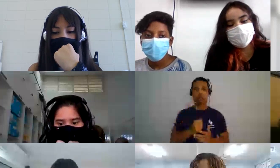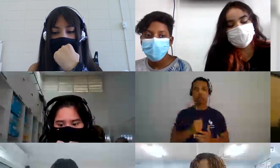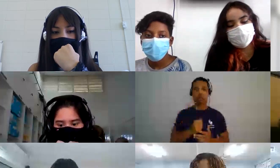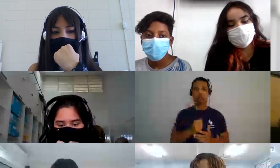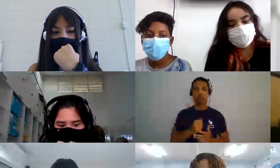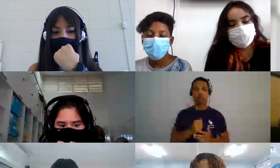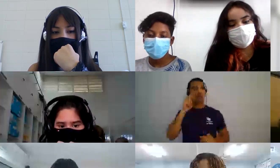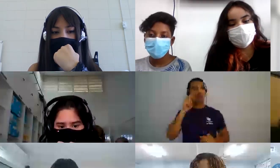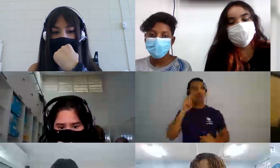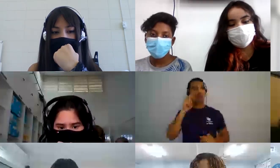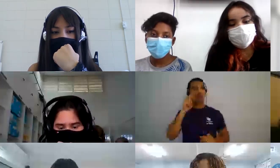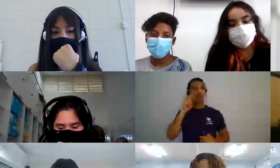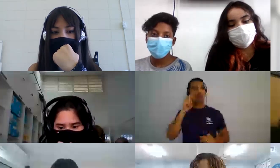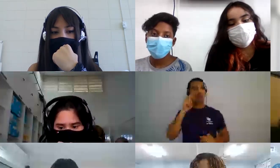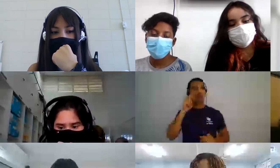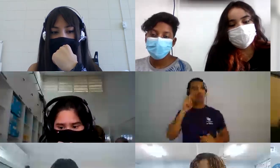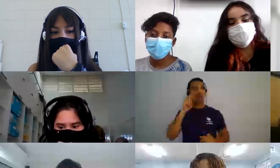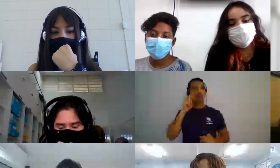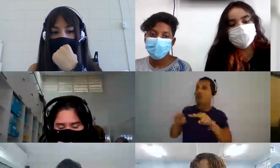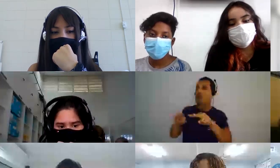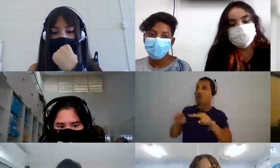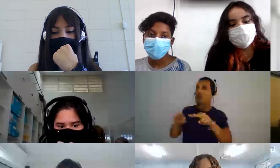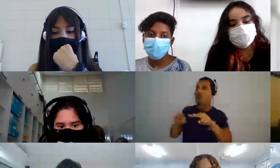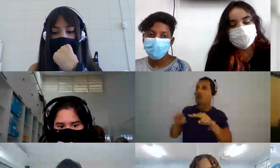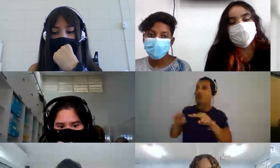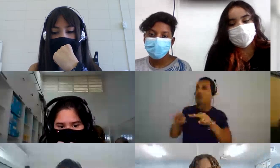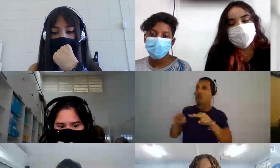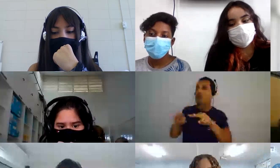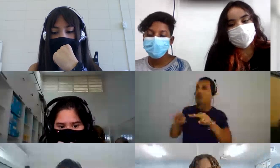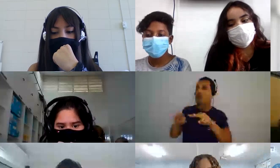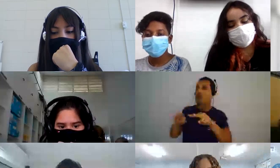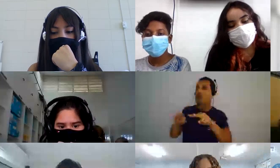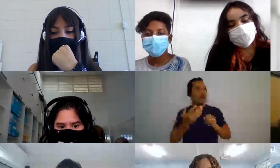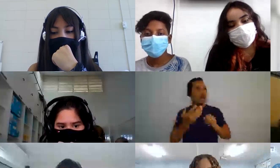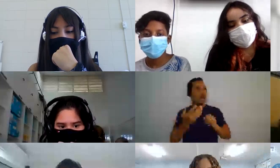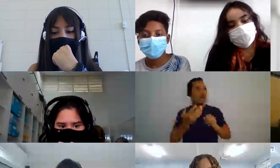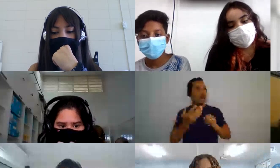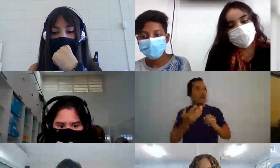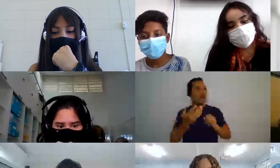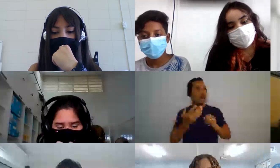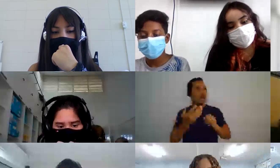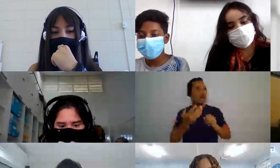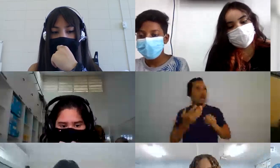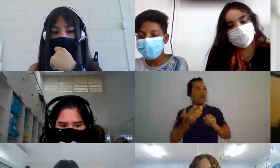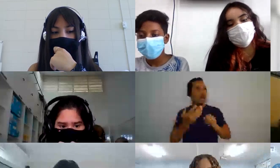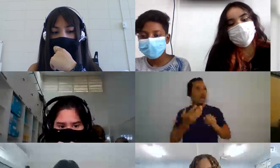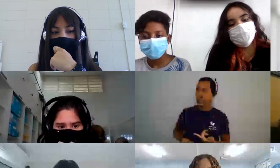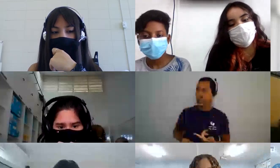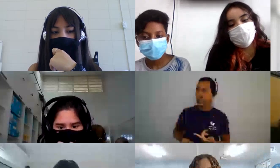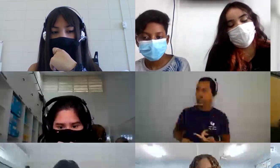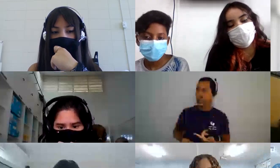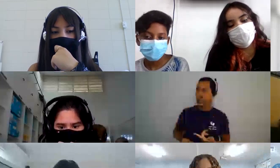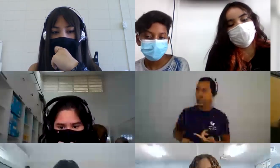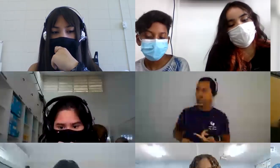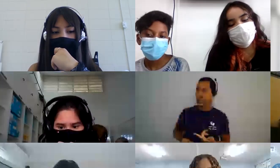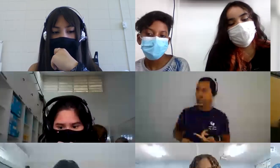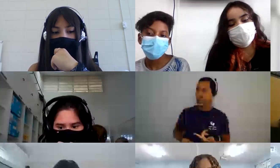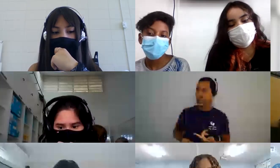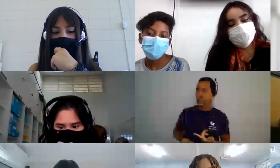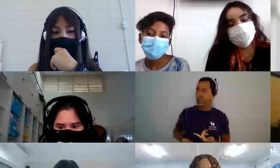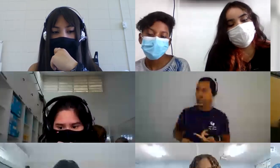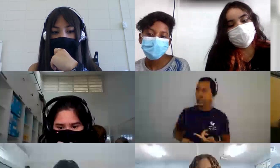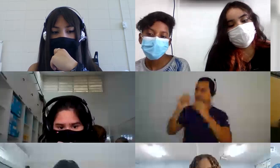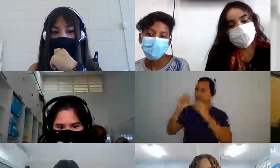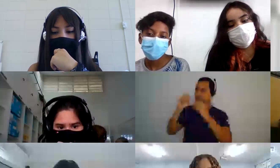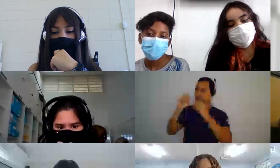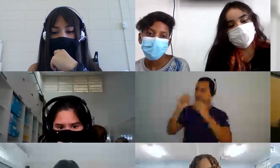viu isso. E ela foi contaminada com uma outra amiga que falou: faz, Gabi, isso é legal. Faz, tu vai ficar gata,